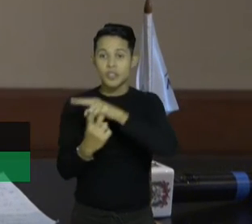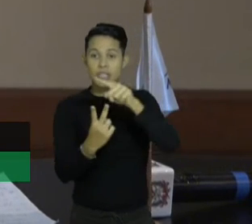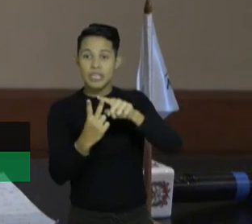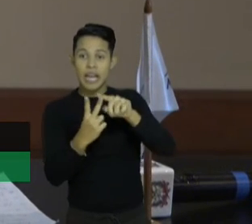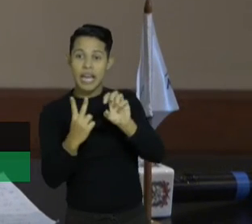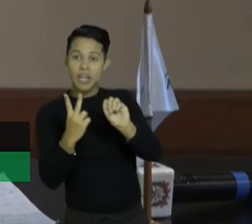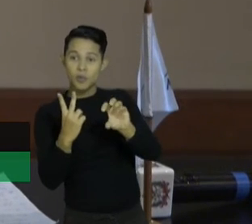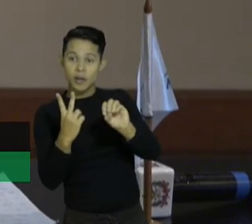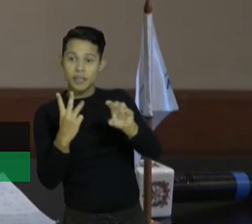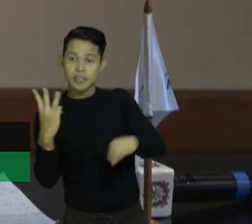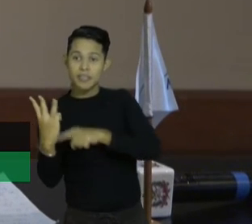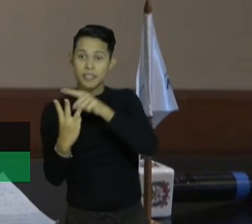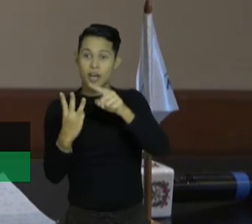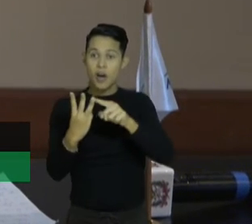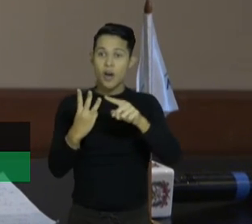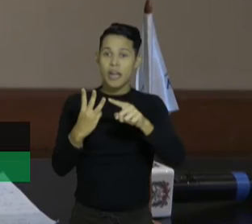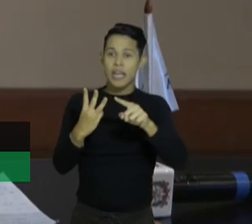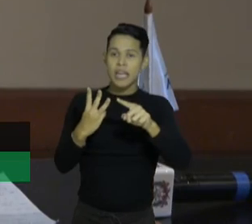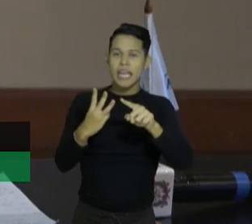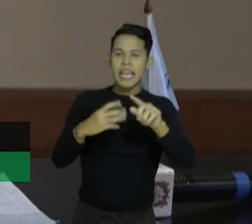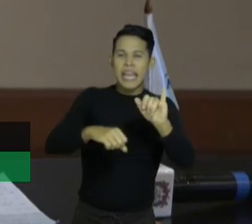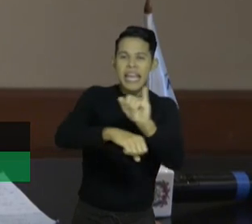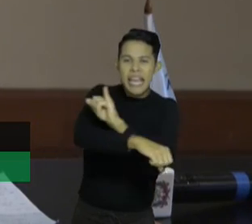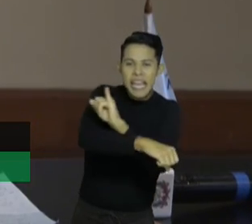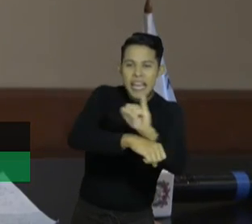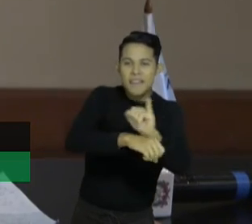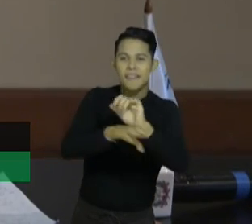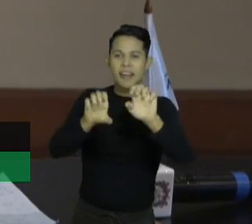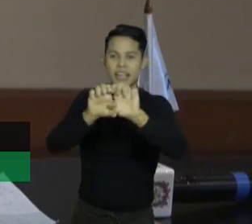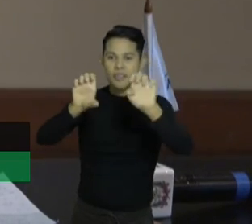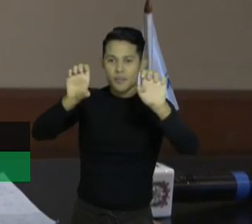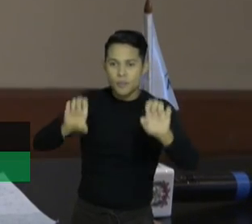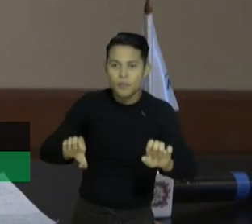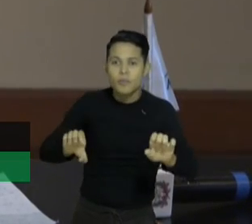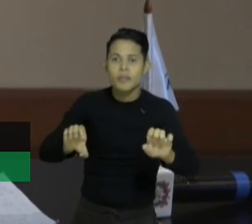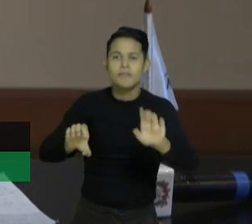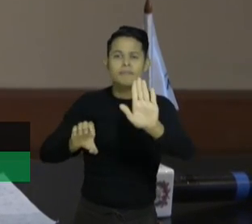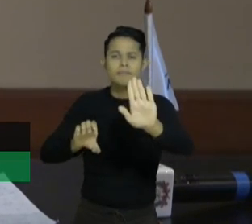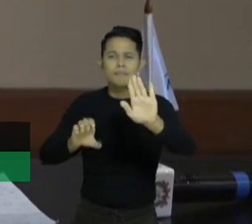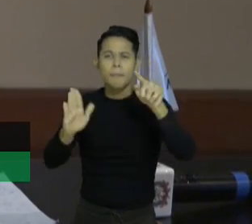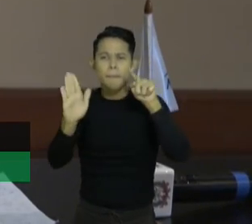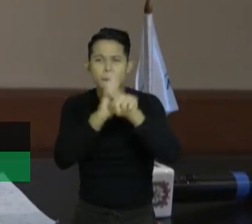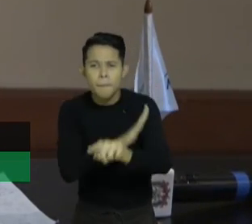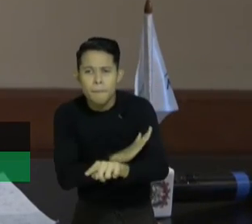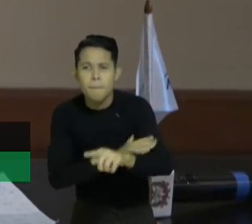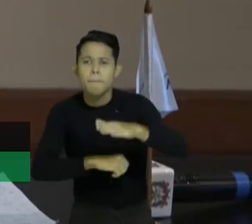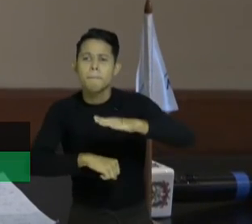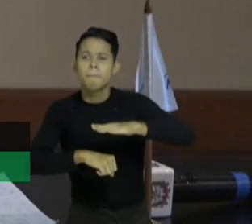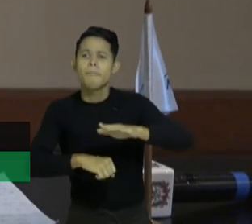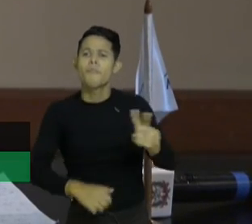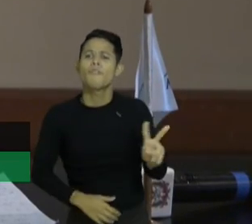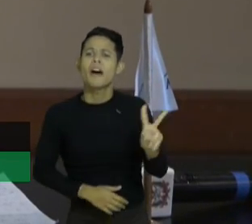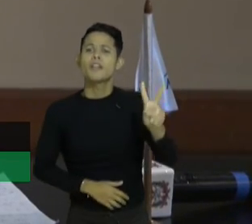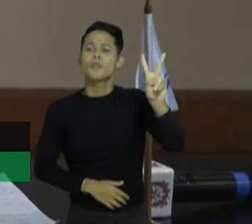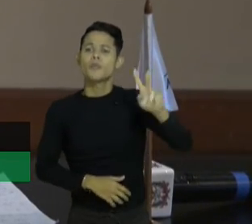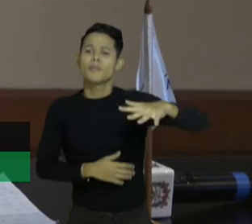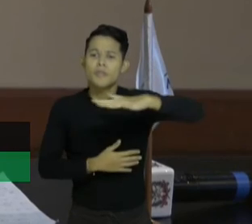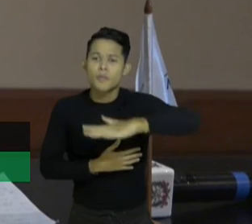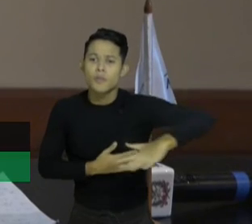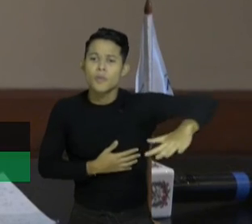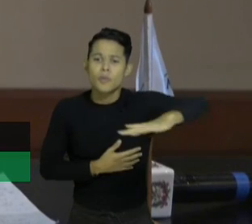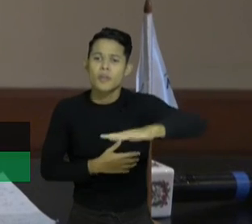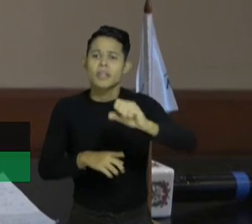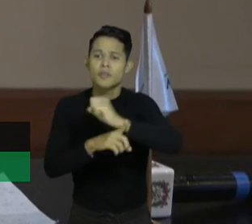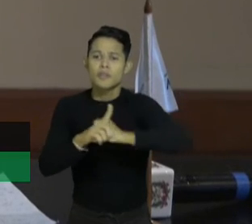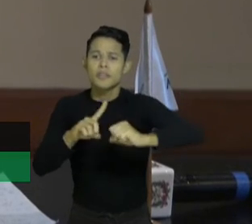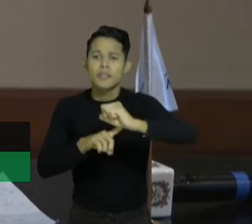infraestrutura né e o que que traz mais valor praa sociedade tudo bem são mas transição energética hoje é